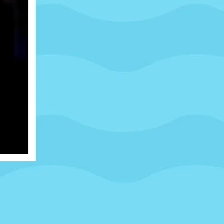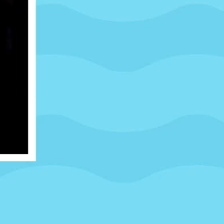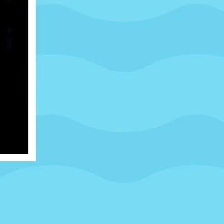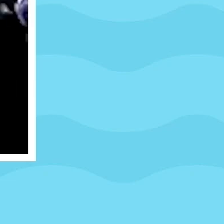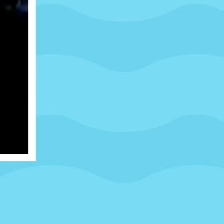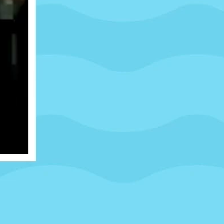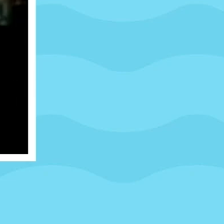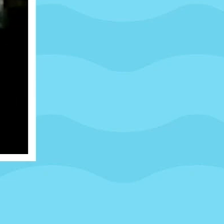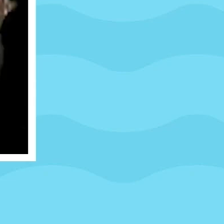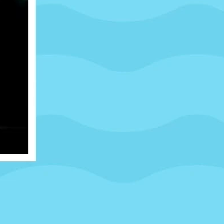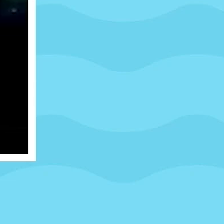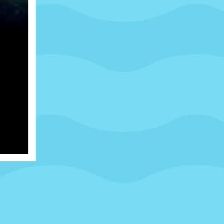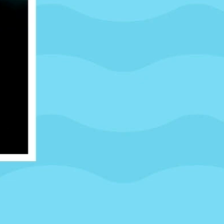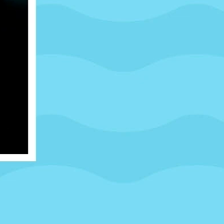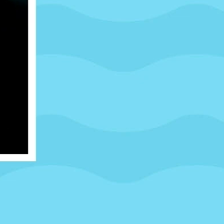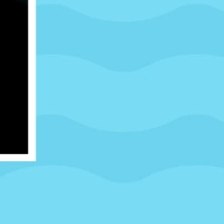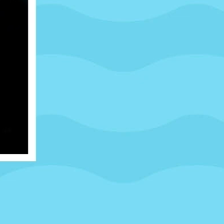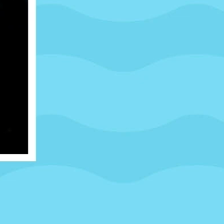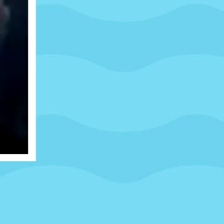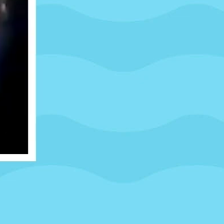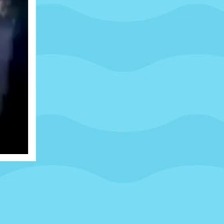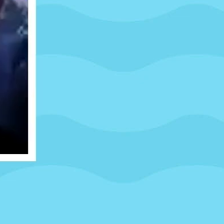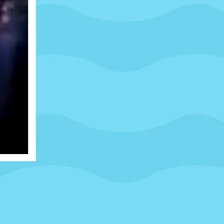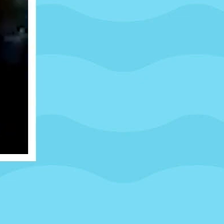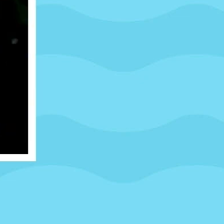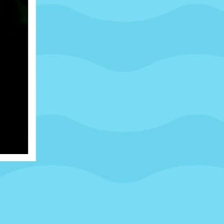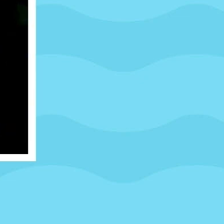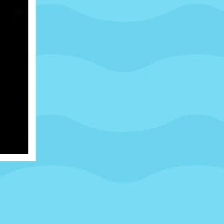encontrando com os expedicionários